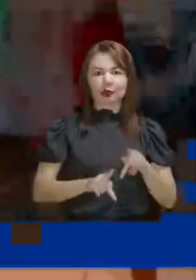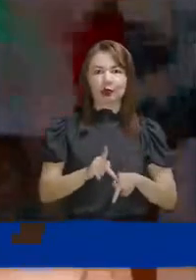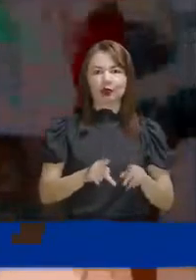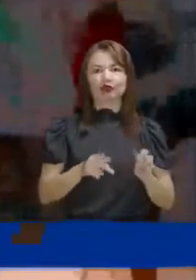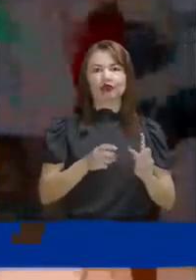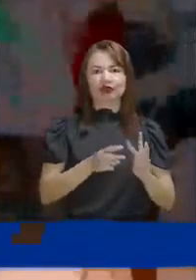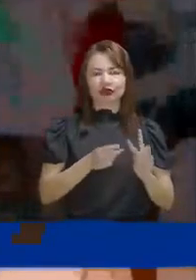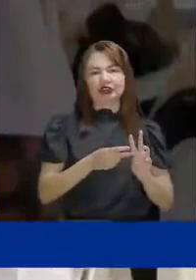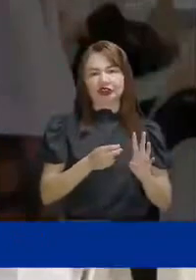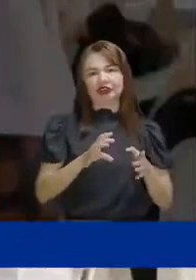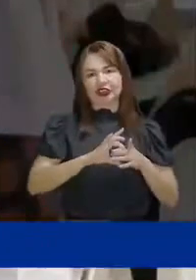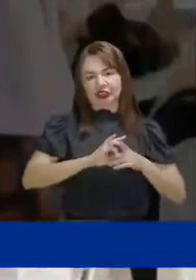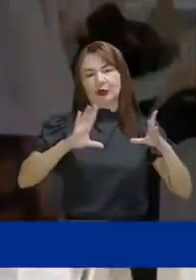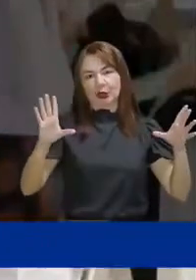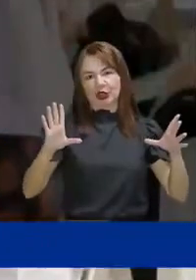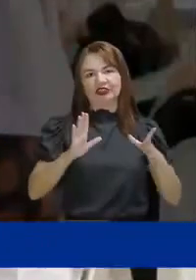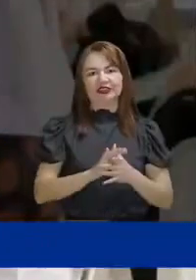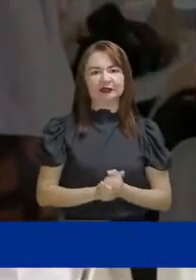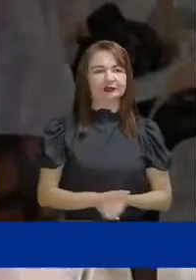democrático.